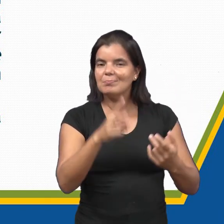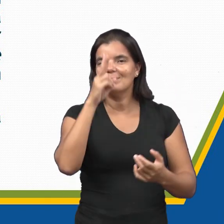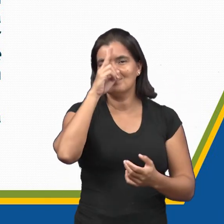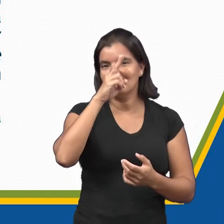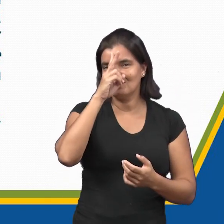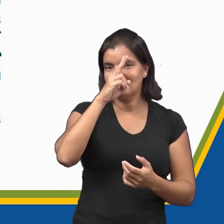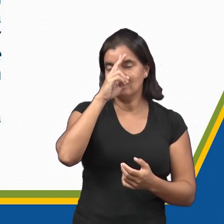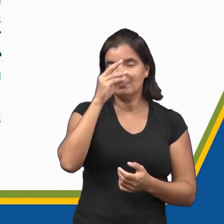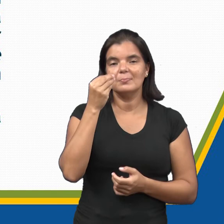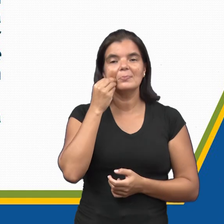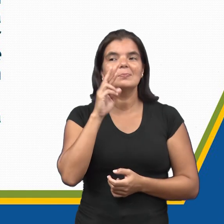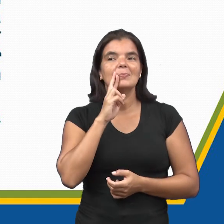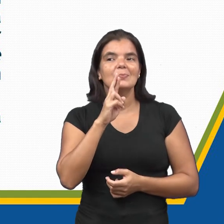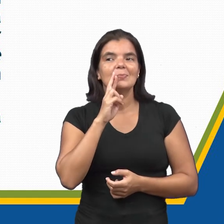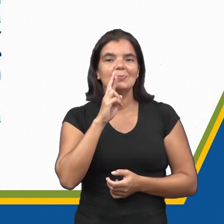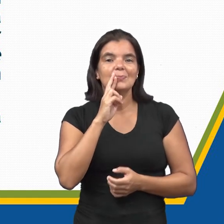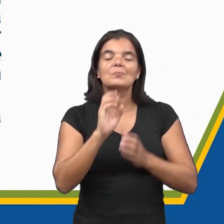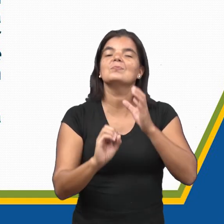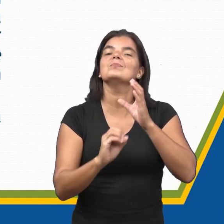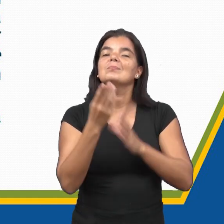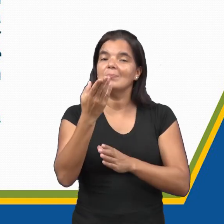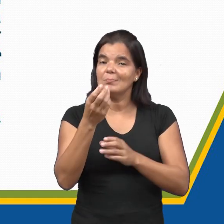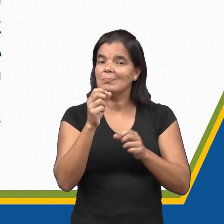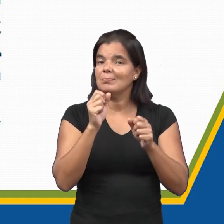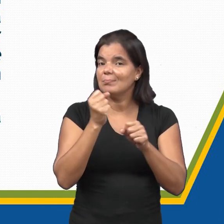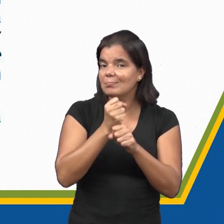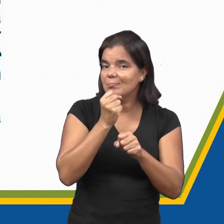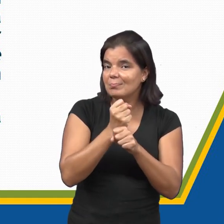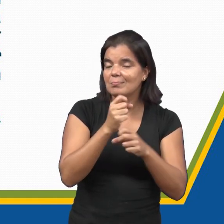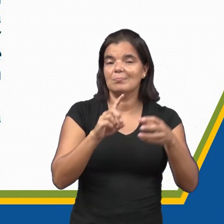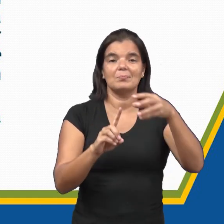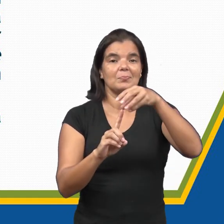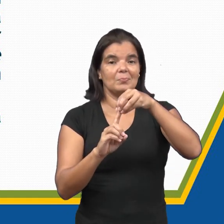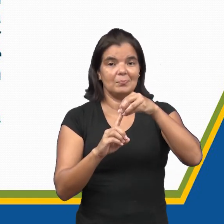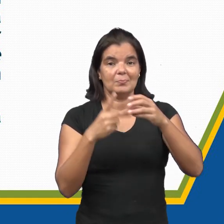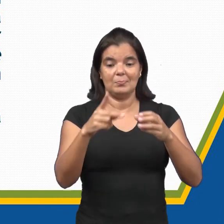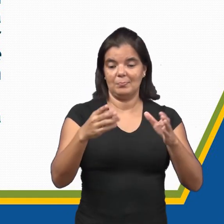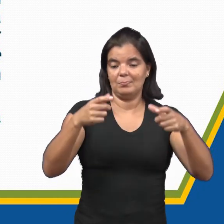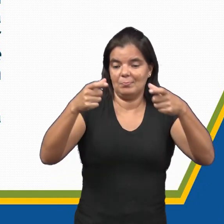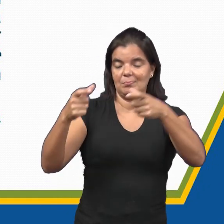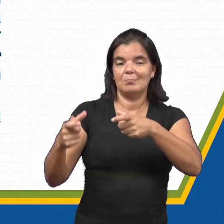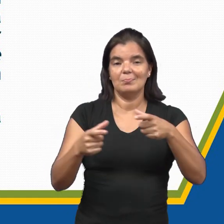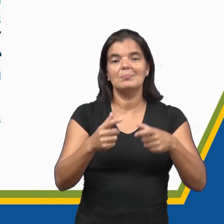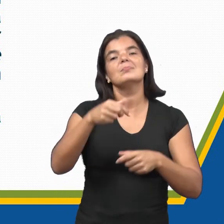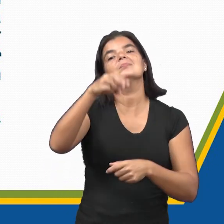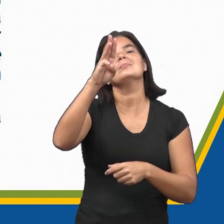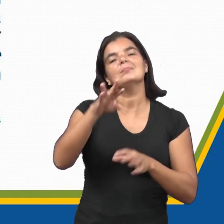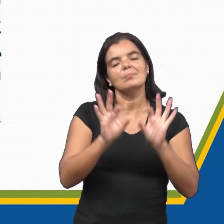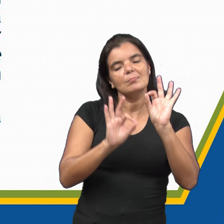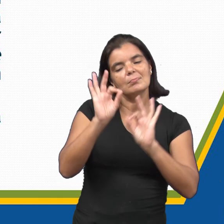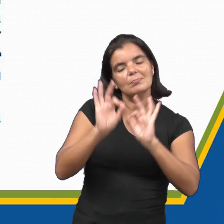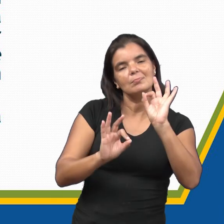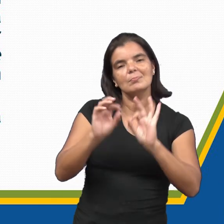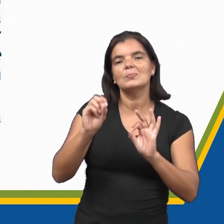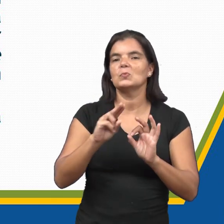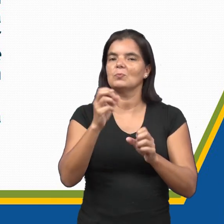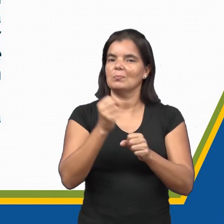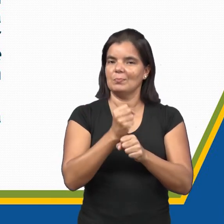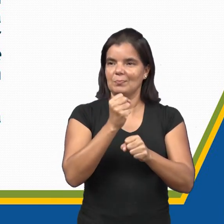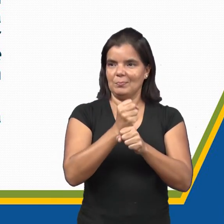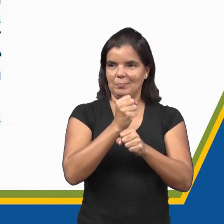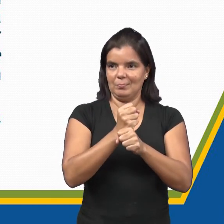arte, tentando responder quando ela foi construída, qual a utilidade dela para a sua comunidade e quem planejou ou construiu a